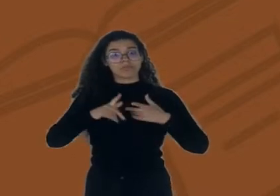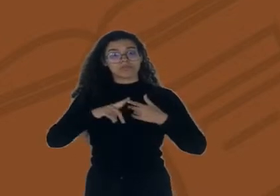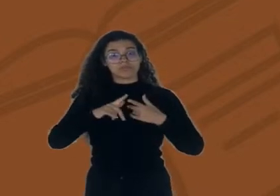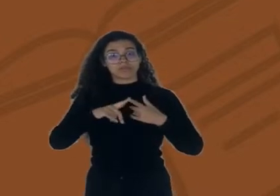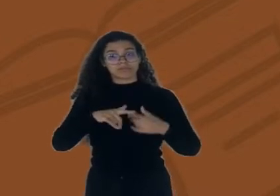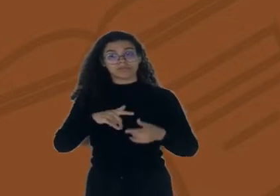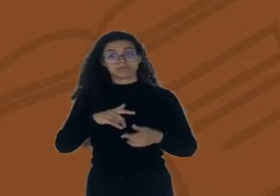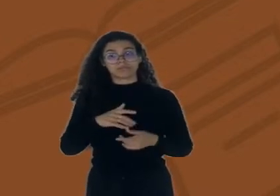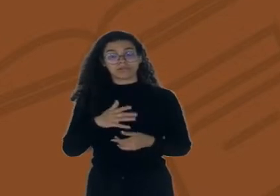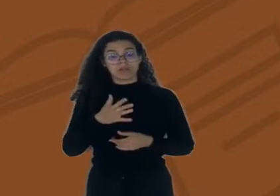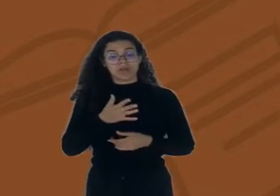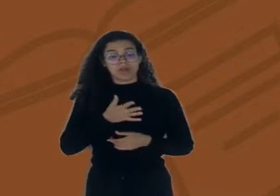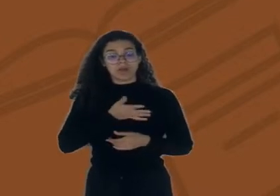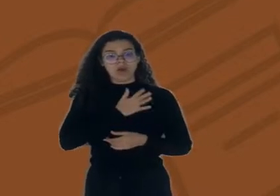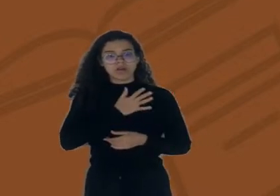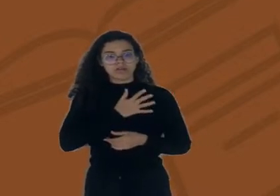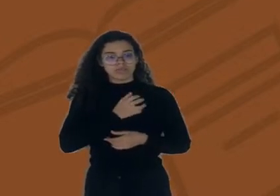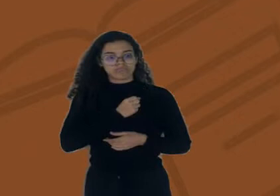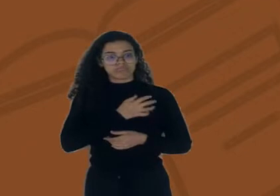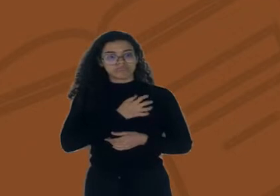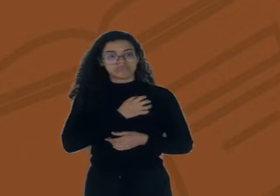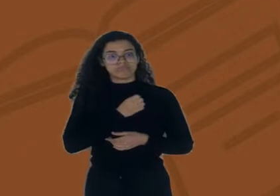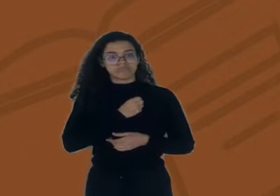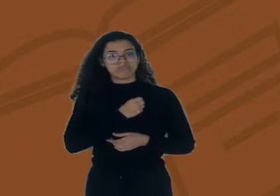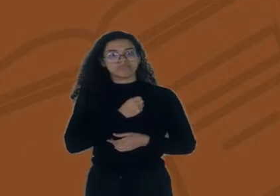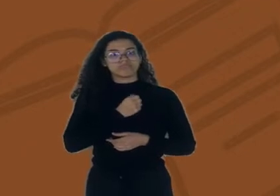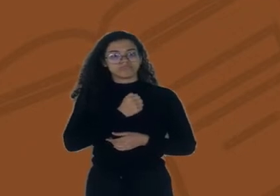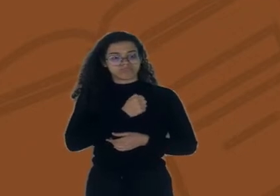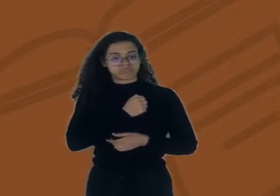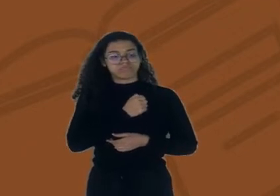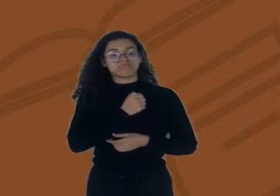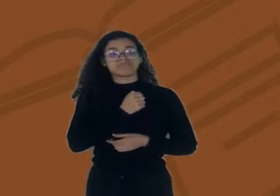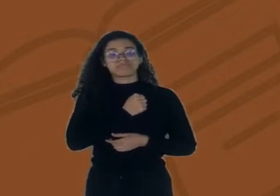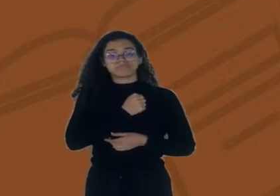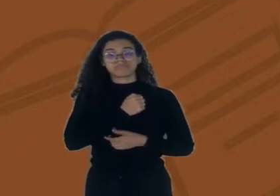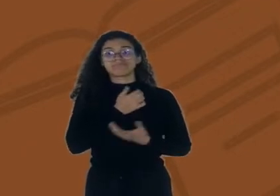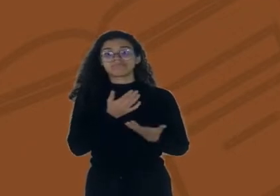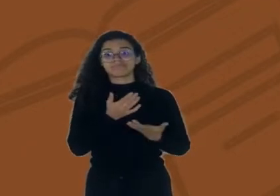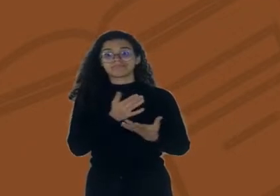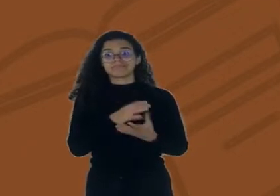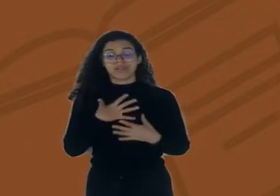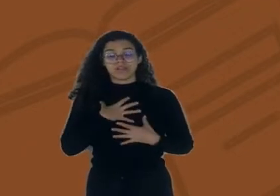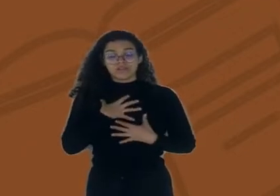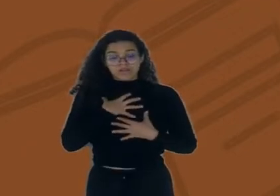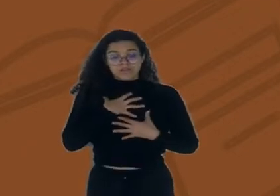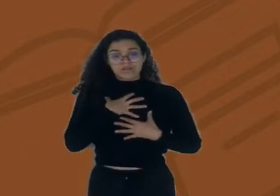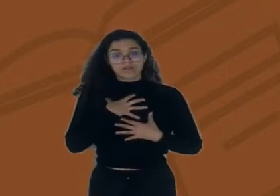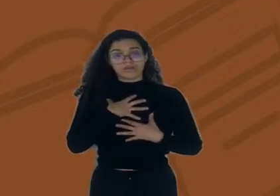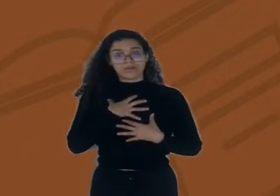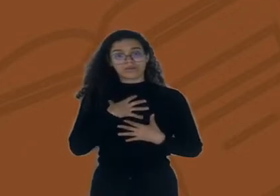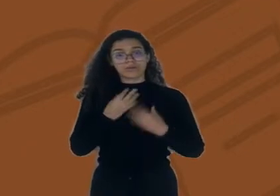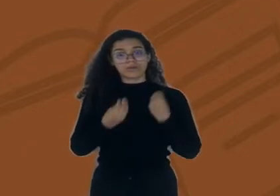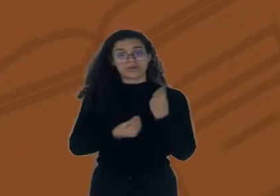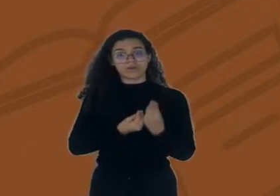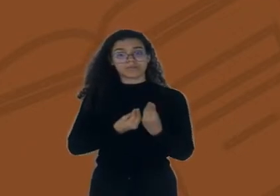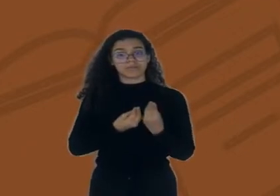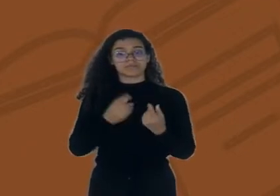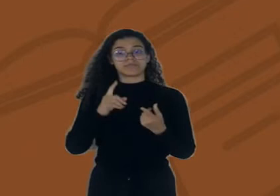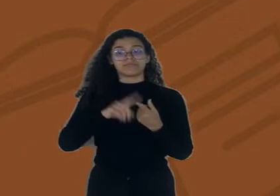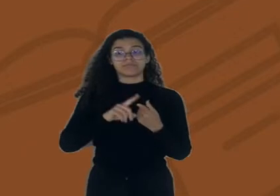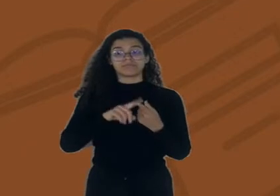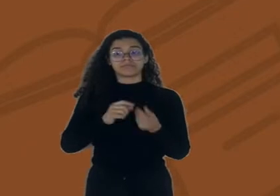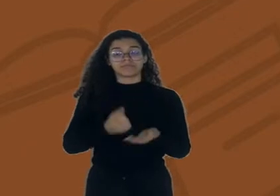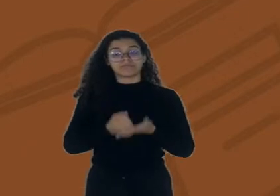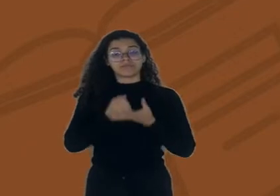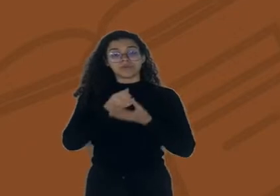movimentos cardiorrespiratórios. O sistema nervoso também atua no controle, na